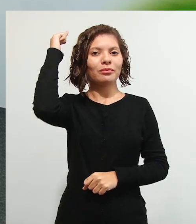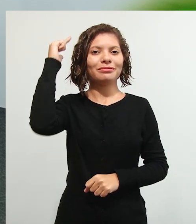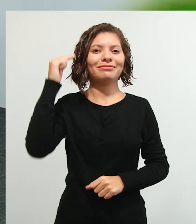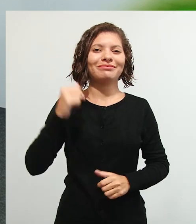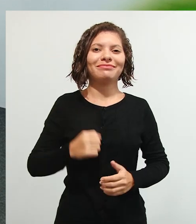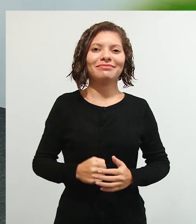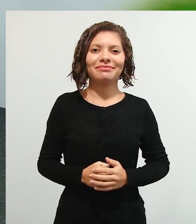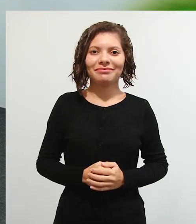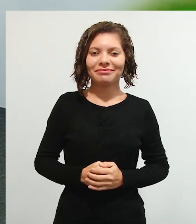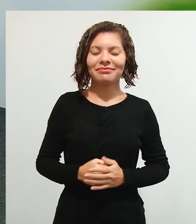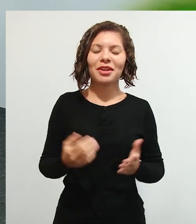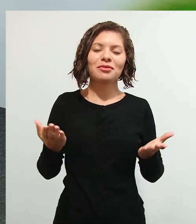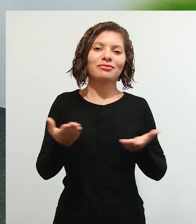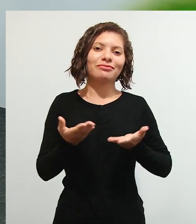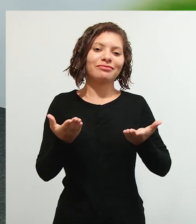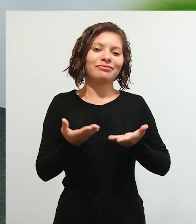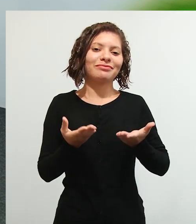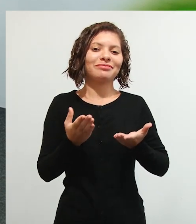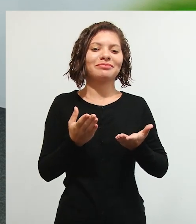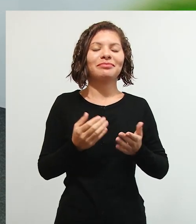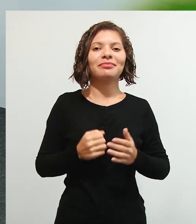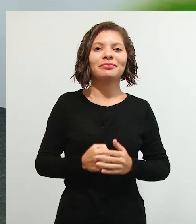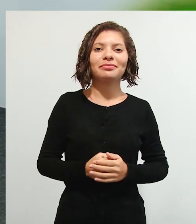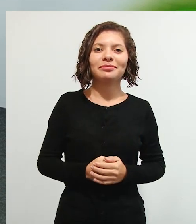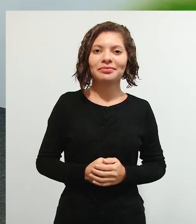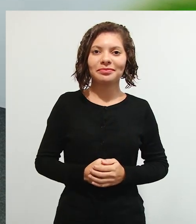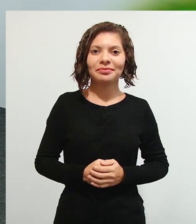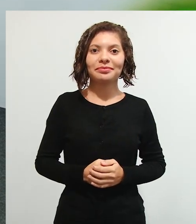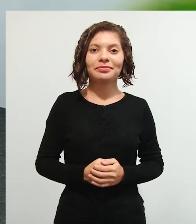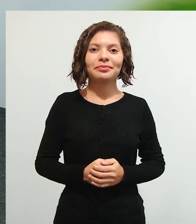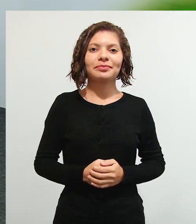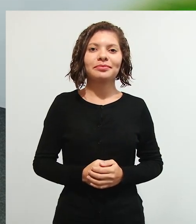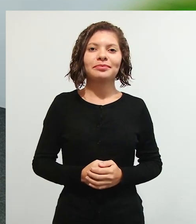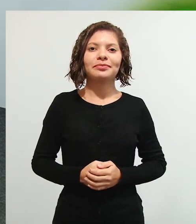estou careca nessa oportunidade.